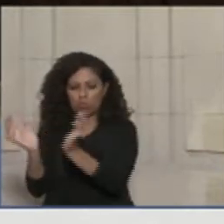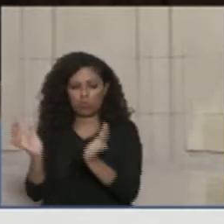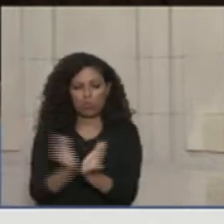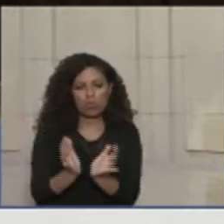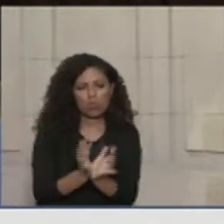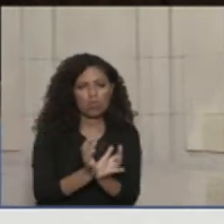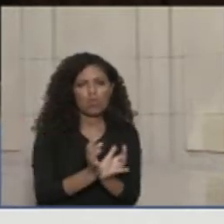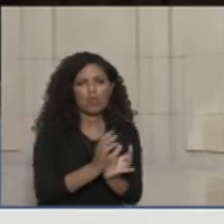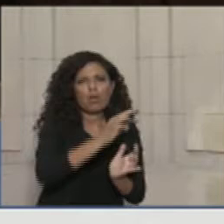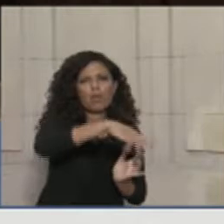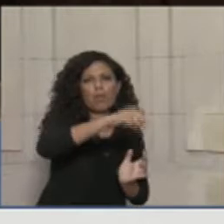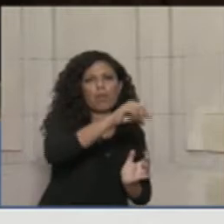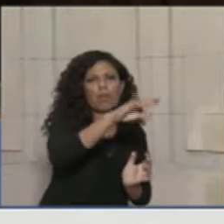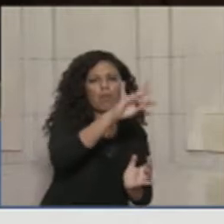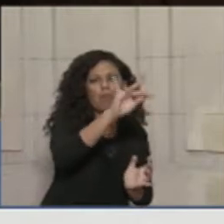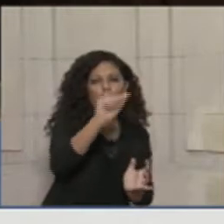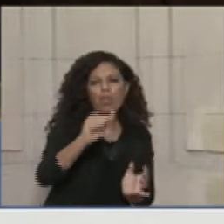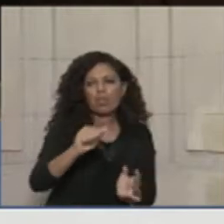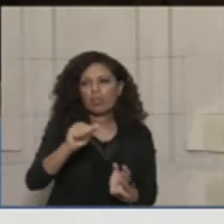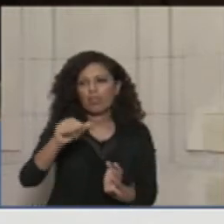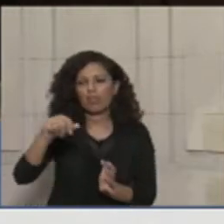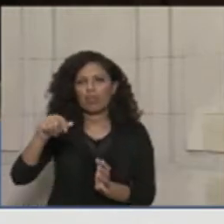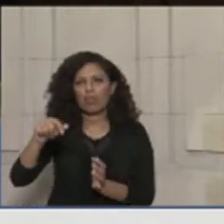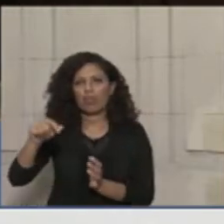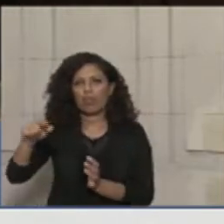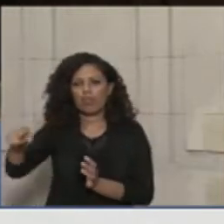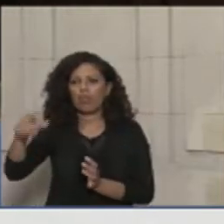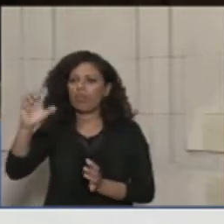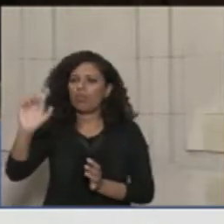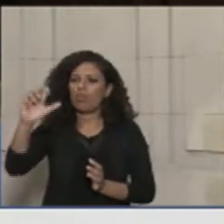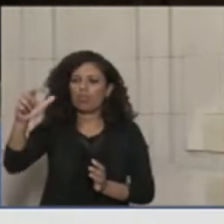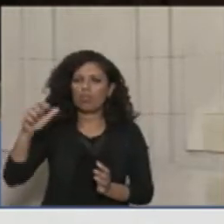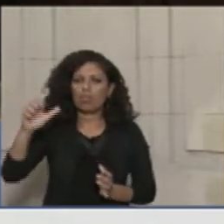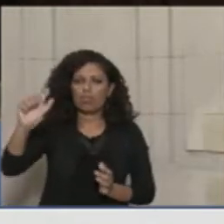Exército, não viveram esses tempos.